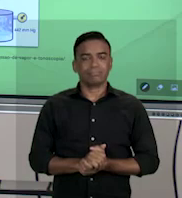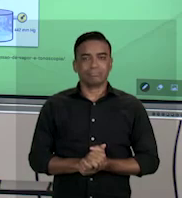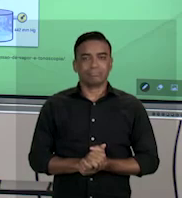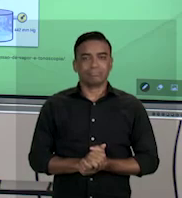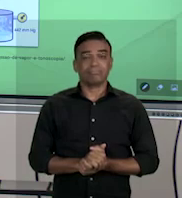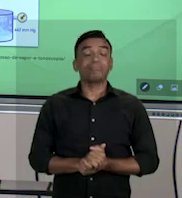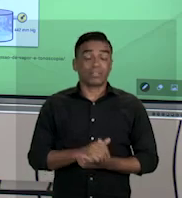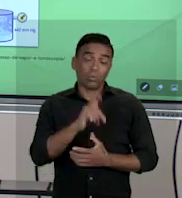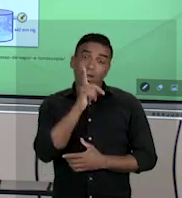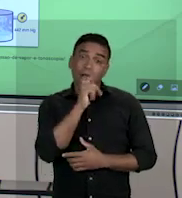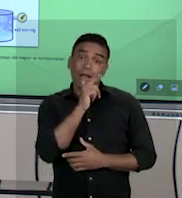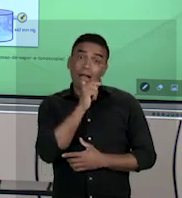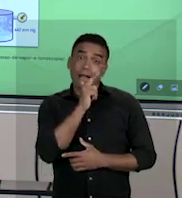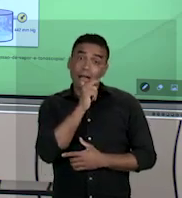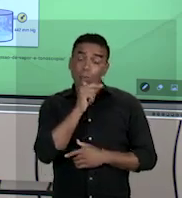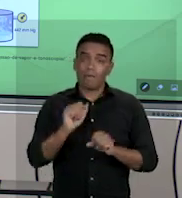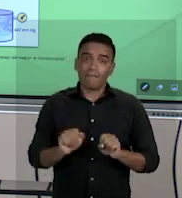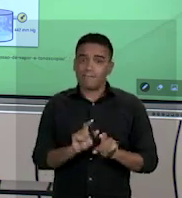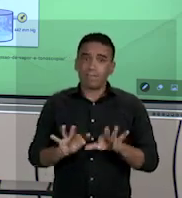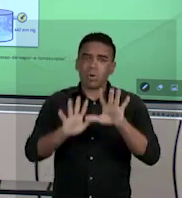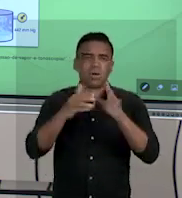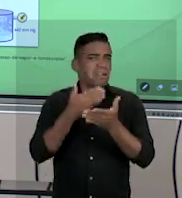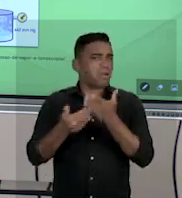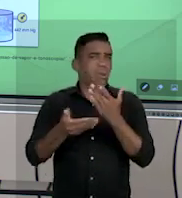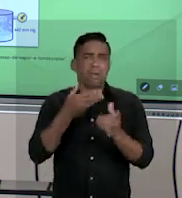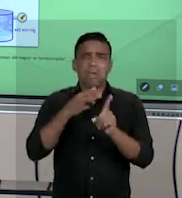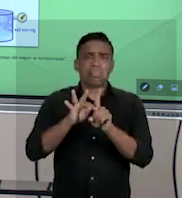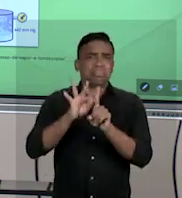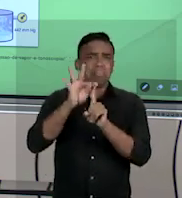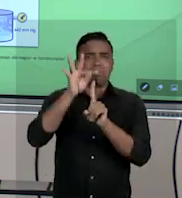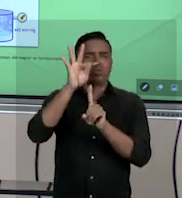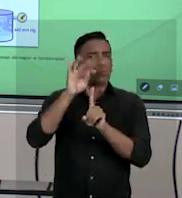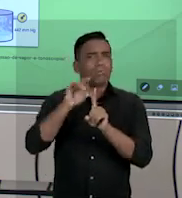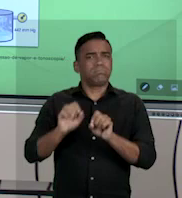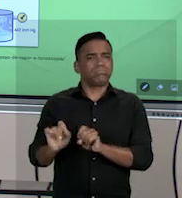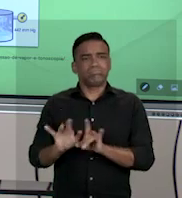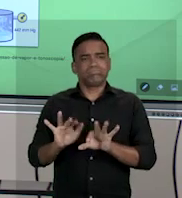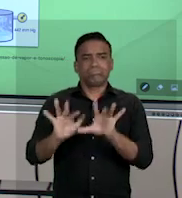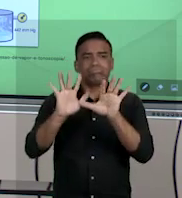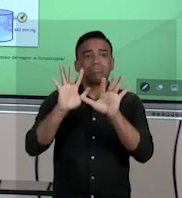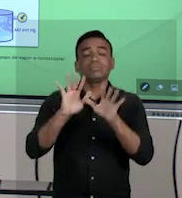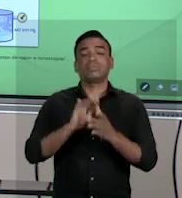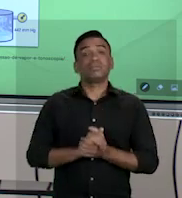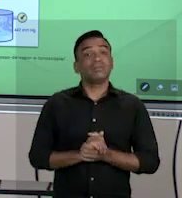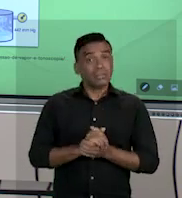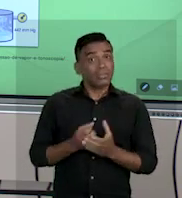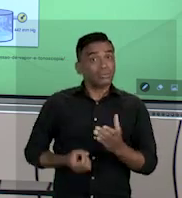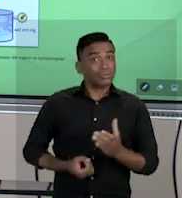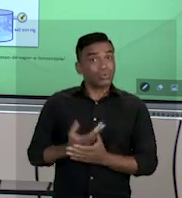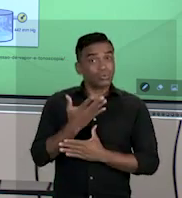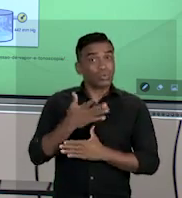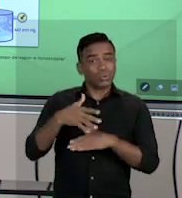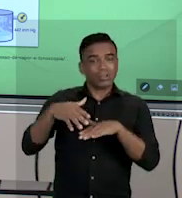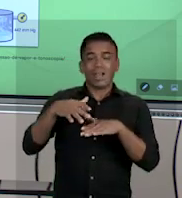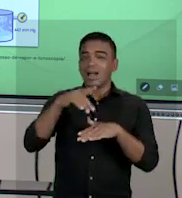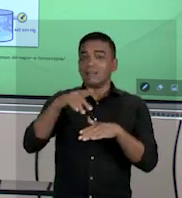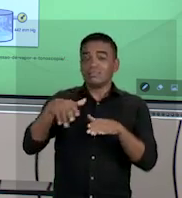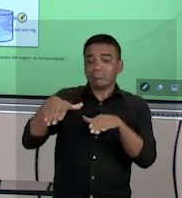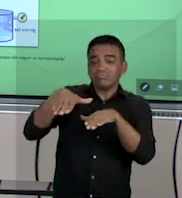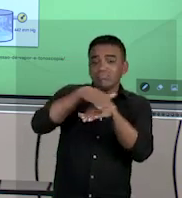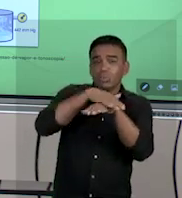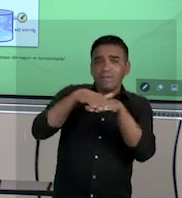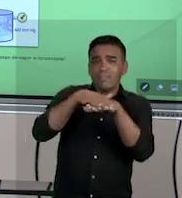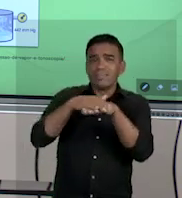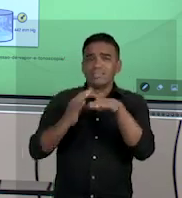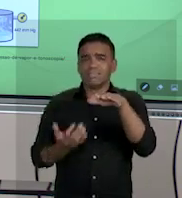Bom, a água ela evapora a qualquer temperatura e leva o aparecimento de vapores sobre a superfície. Então,